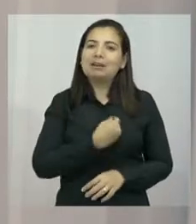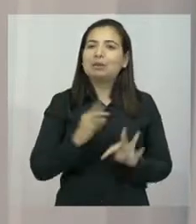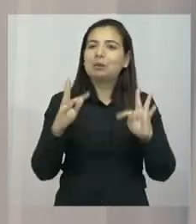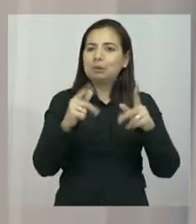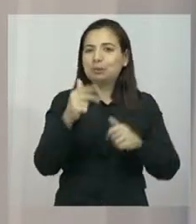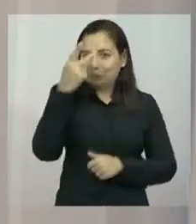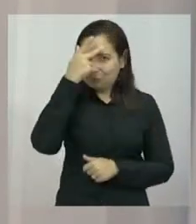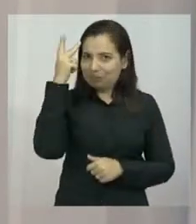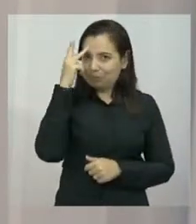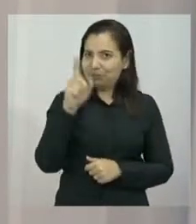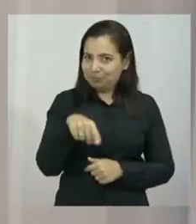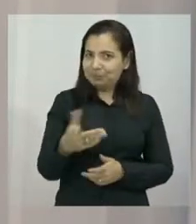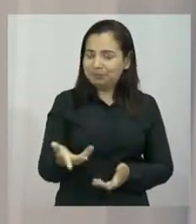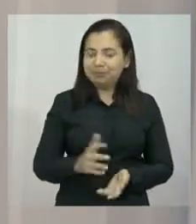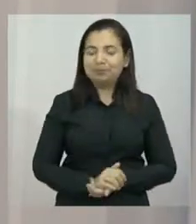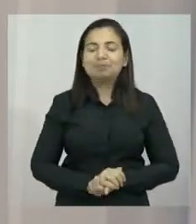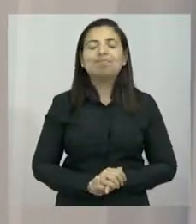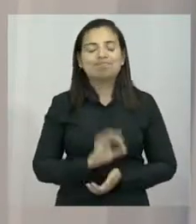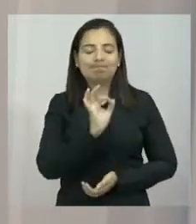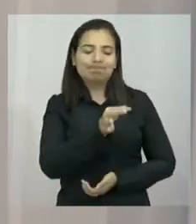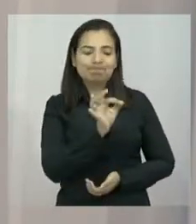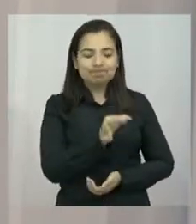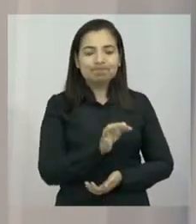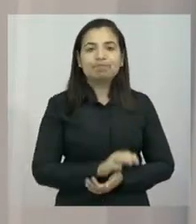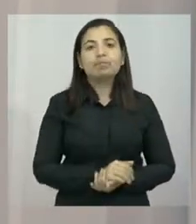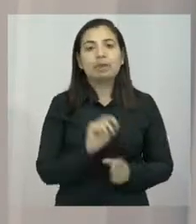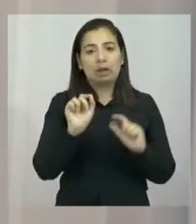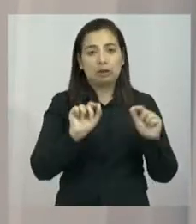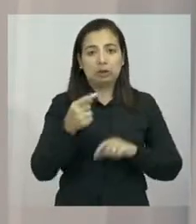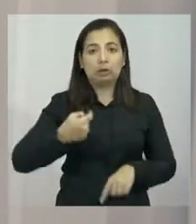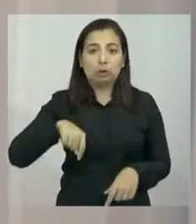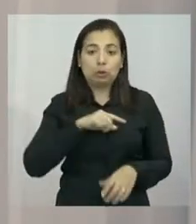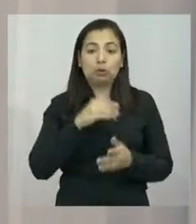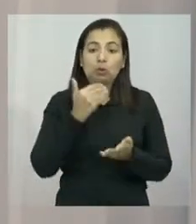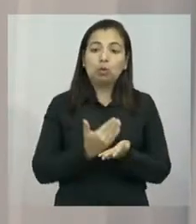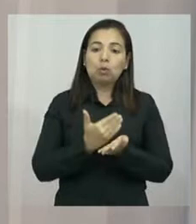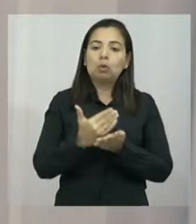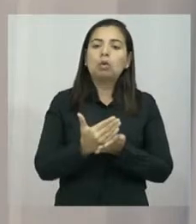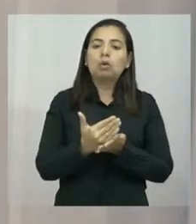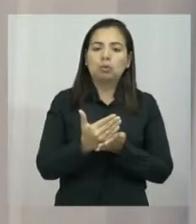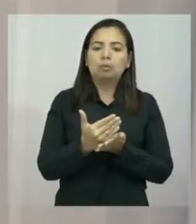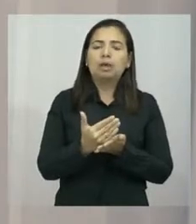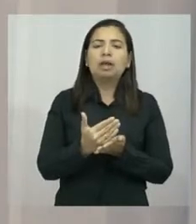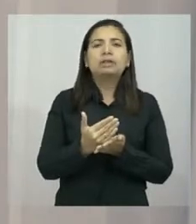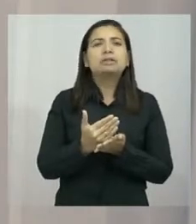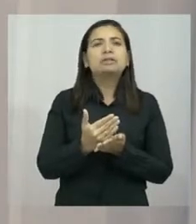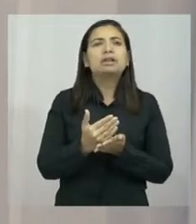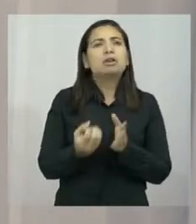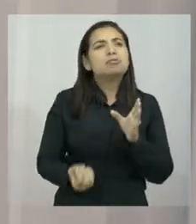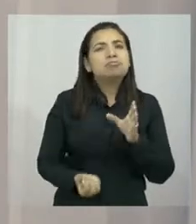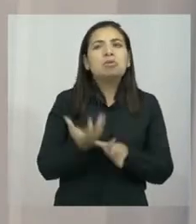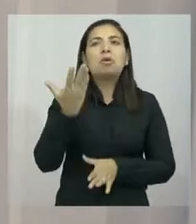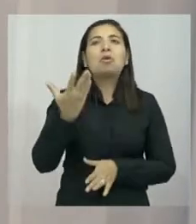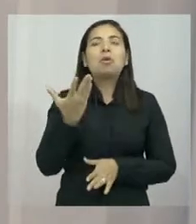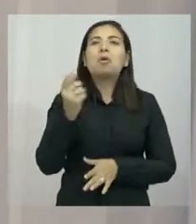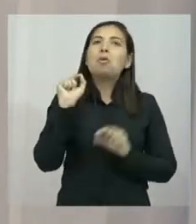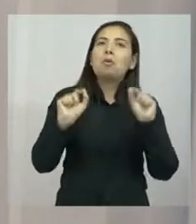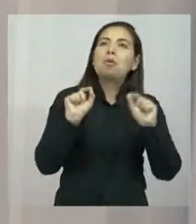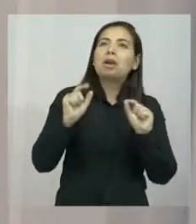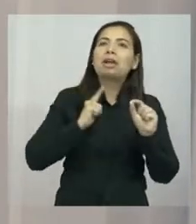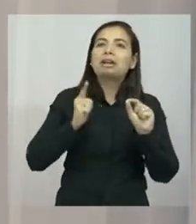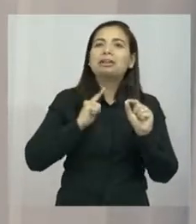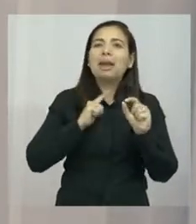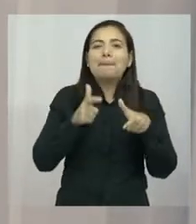com certeza. Vamos lá, nós começamos talvez com a expectativa que a gente não saberia se nós iríamos atingir. Hoje nós